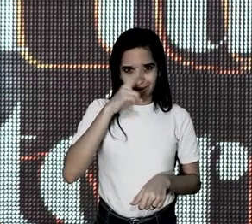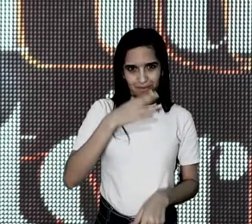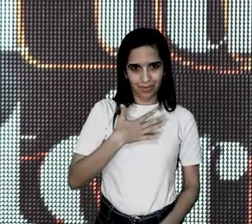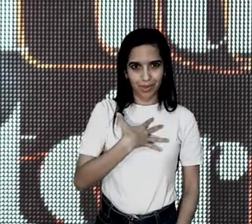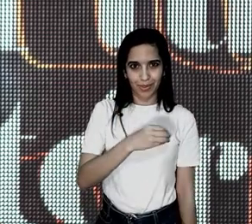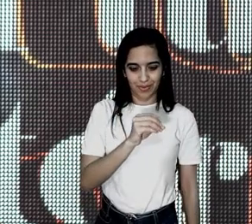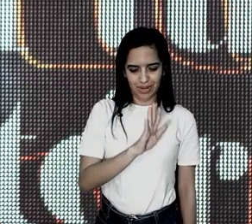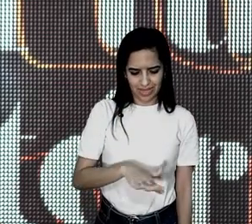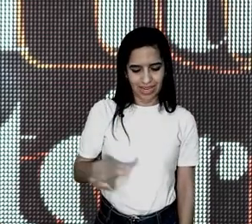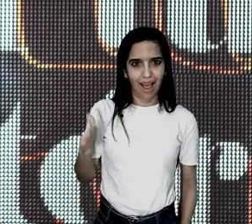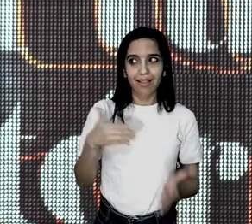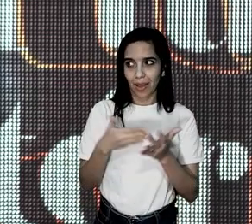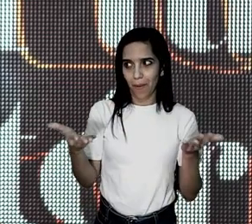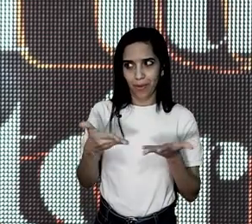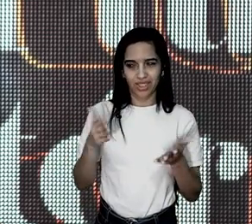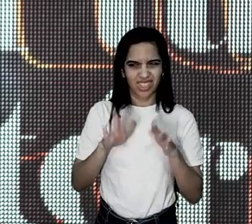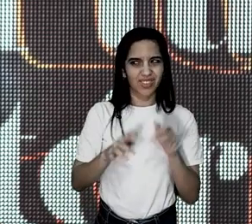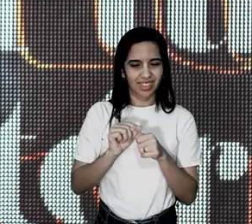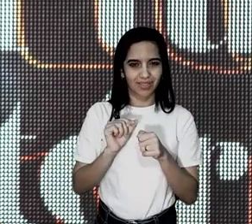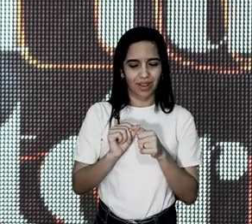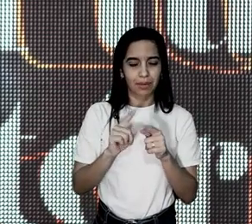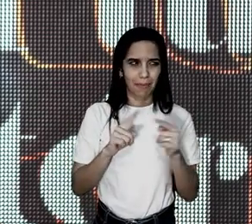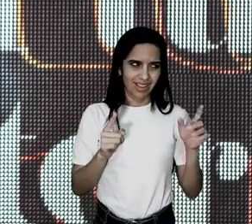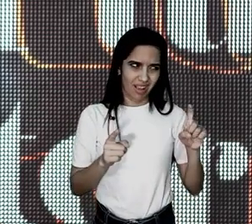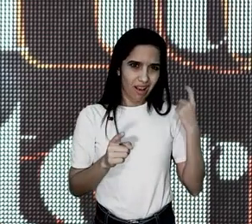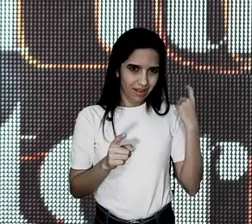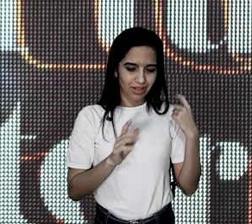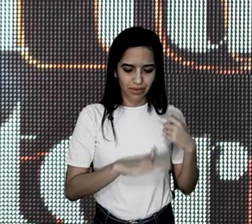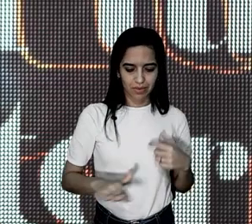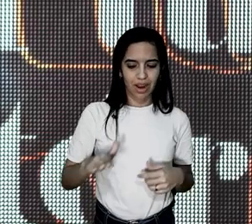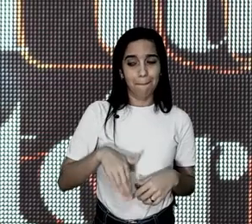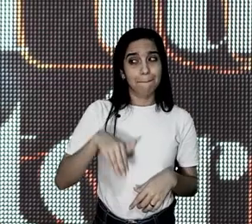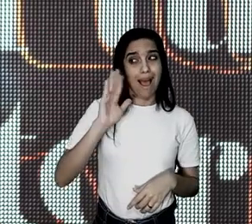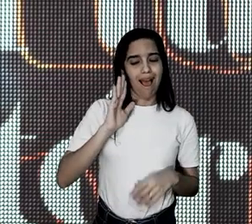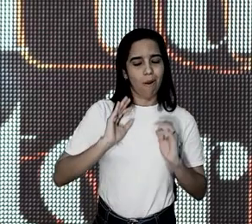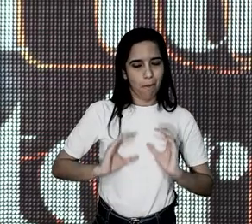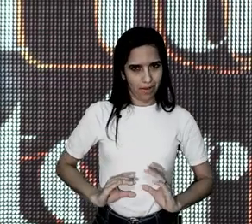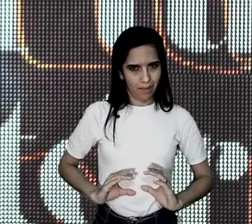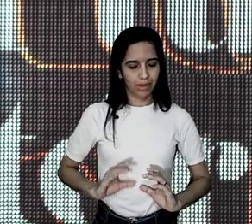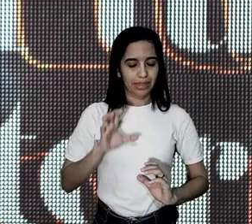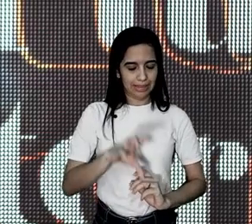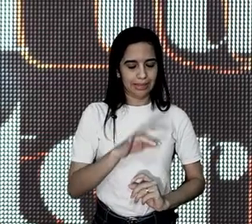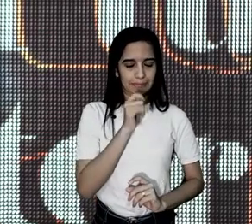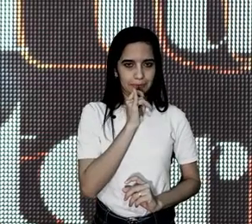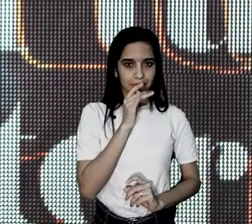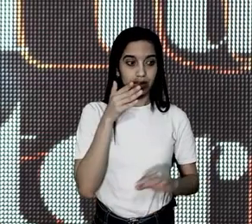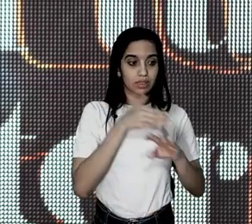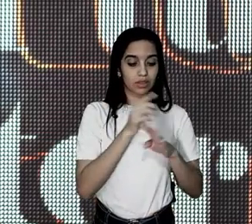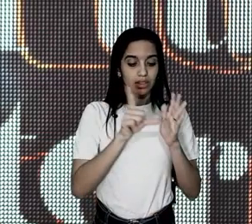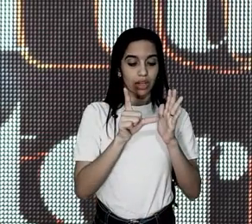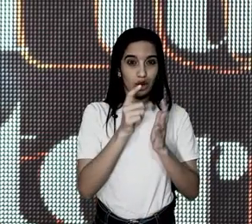eram pequenos. Até hoje eles fazem isso, mas quando eles eram menores, eles faziam mais frequentemente. Iam na loja